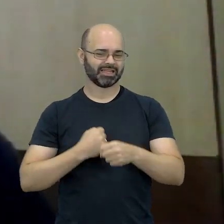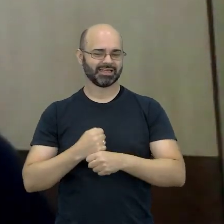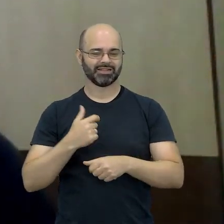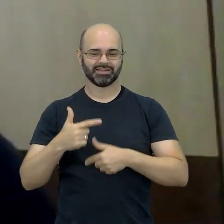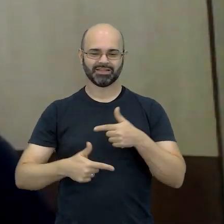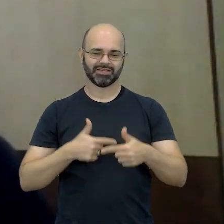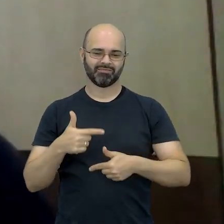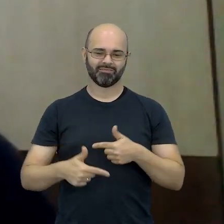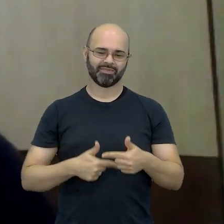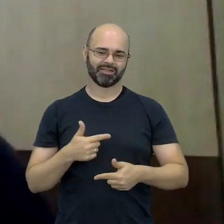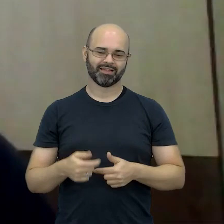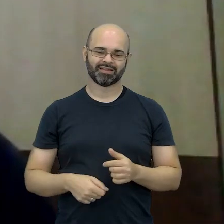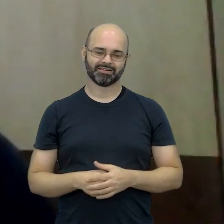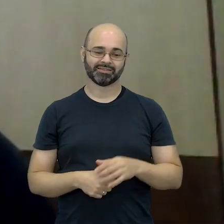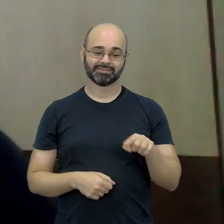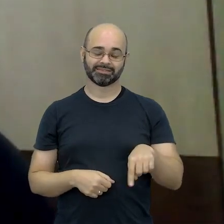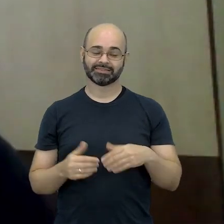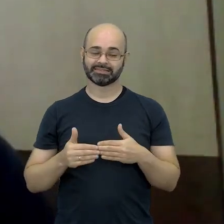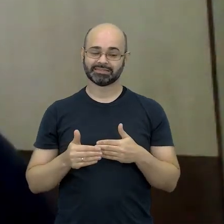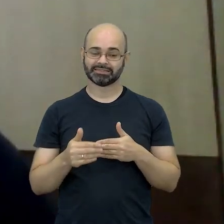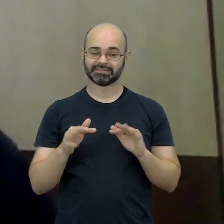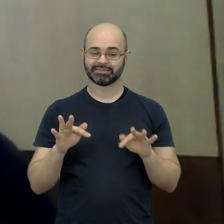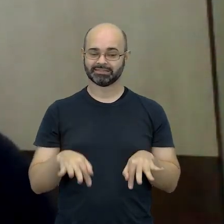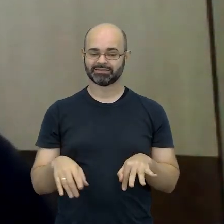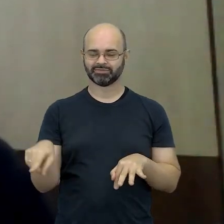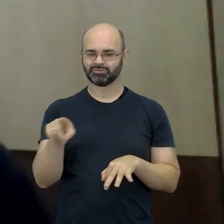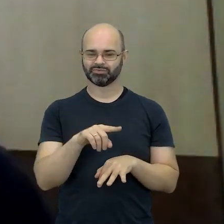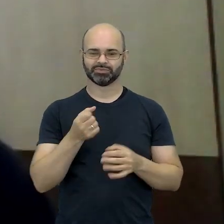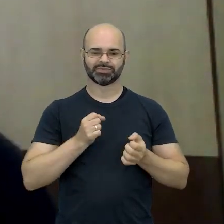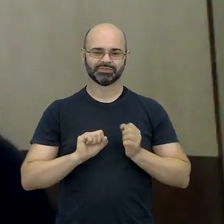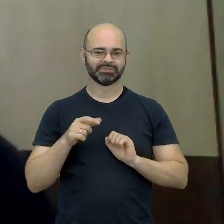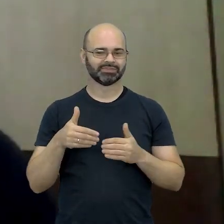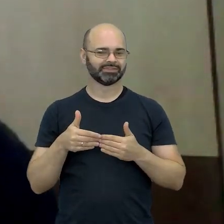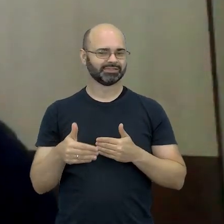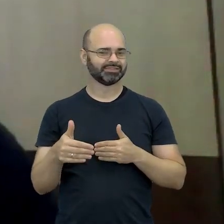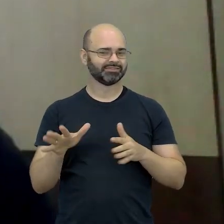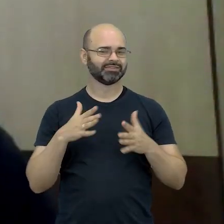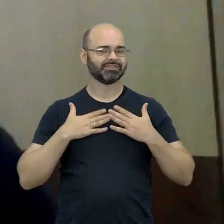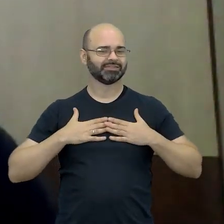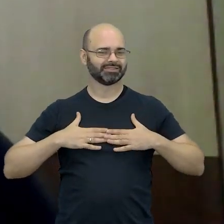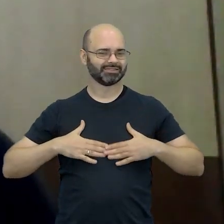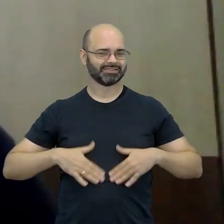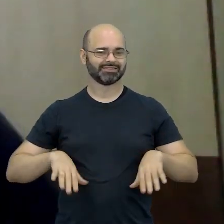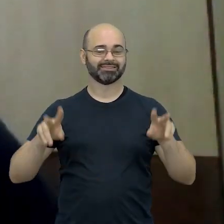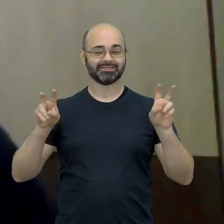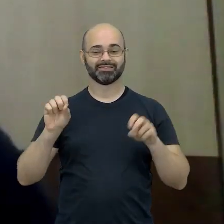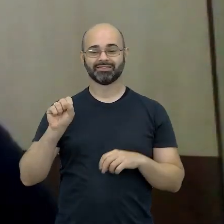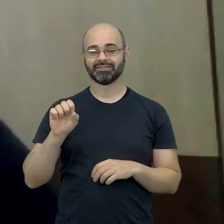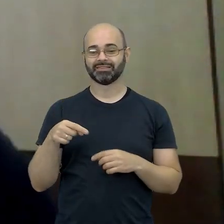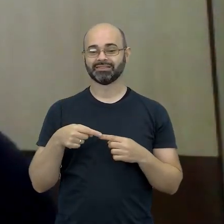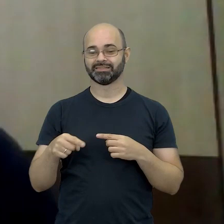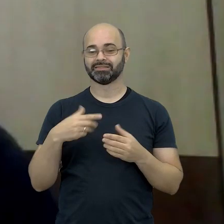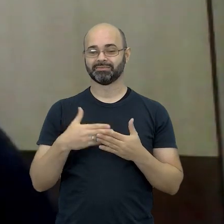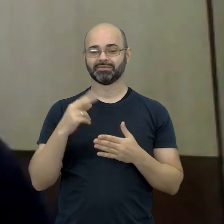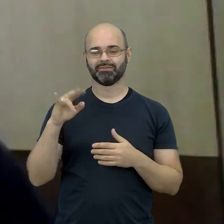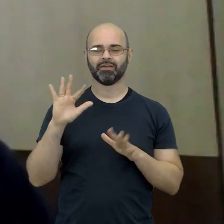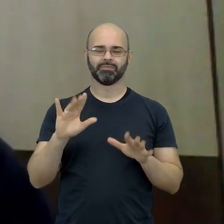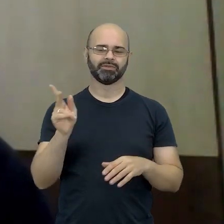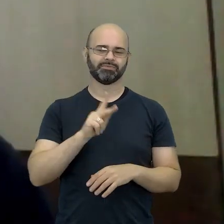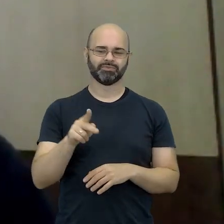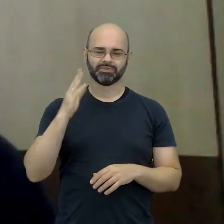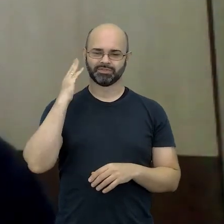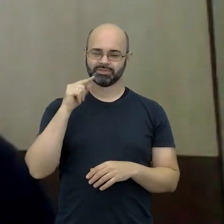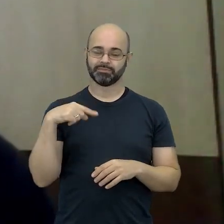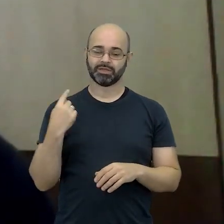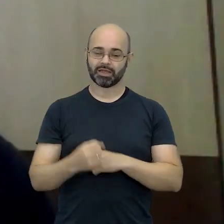nesse finalzinho aqui, nessa reta final, todo mundo já se preparando para descansar e a gente falando da SEI, mas a gente sabe que o professor, nós acabamos um